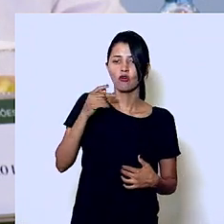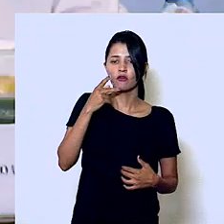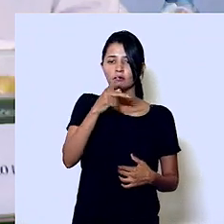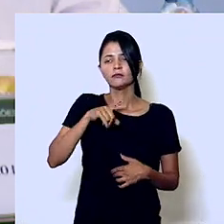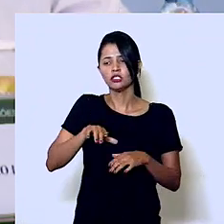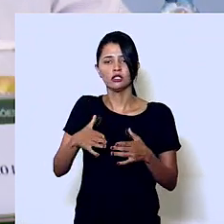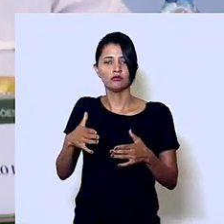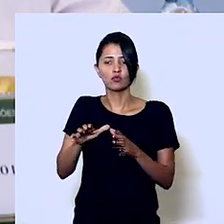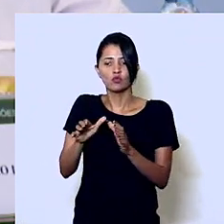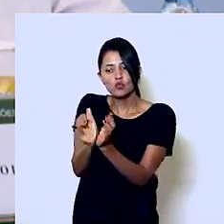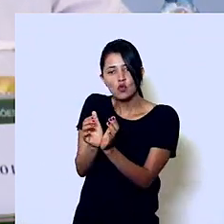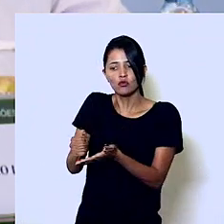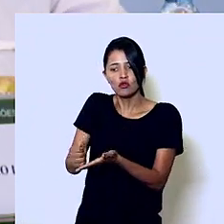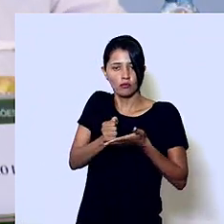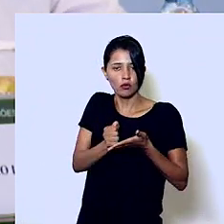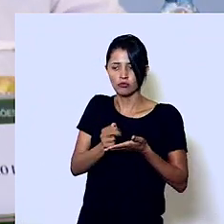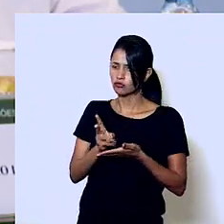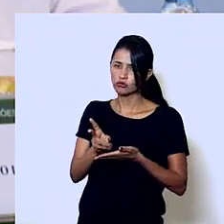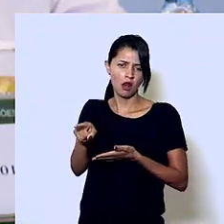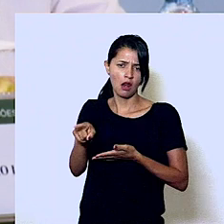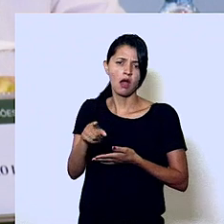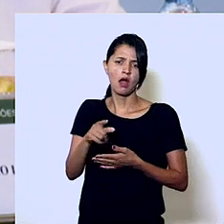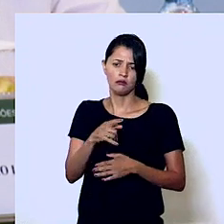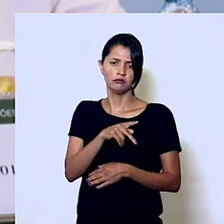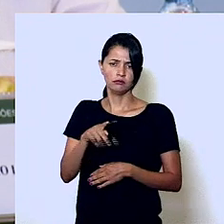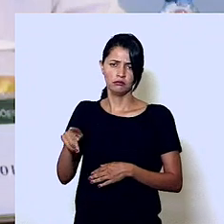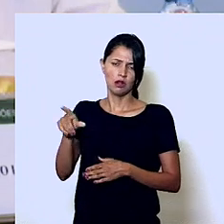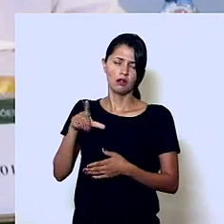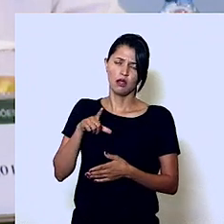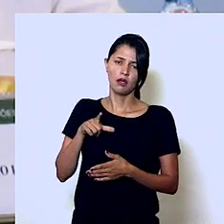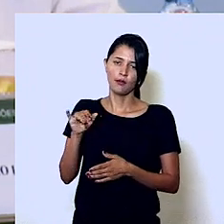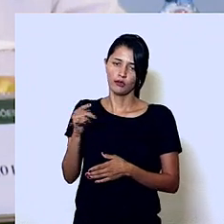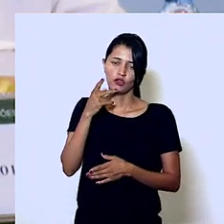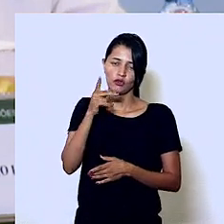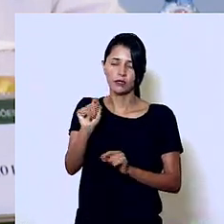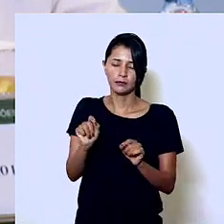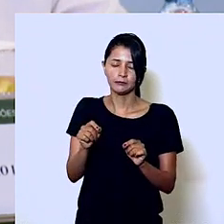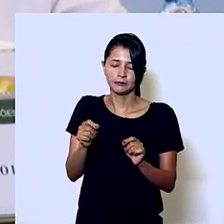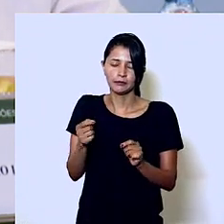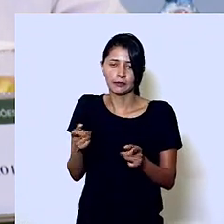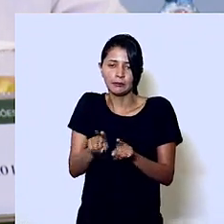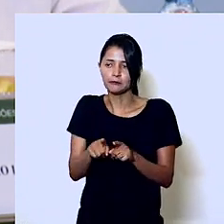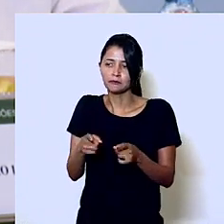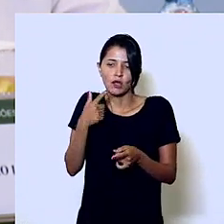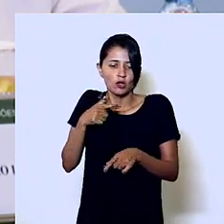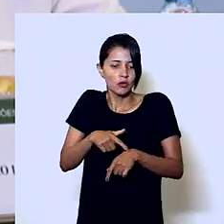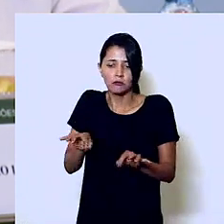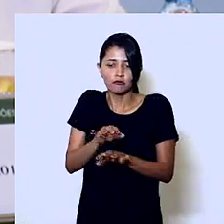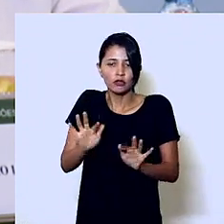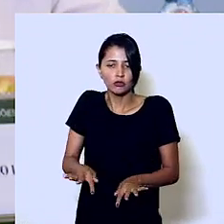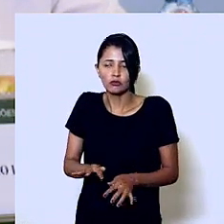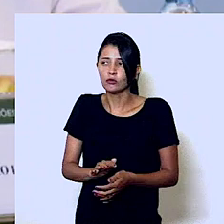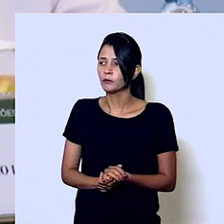desde o começo no Palácio. Isso é importante. Bom, acho que eu já encerrei meu tempo. Depois